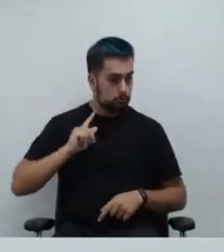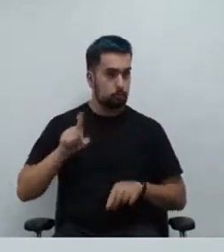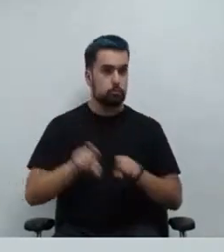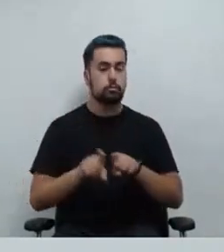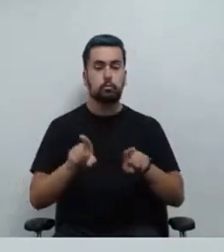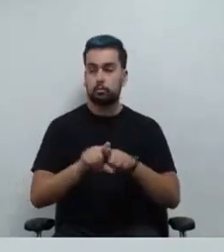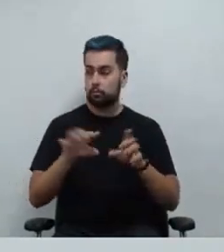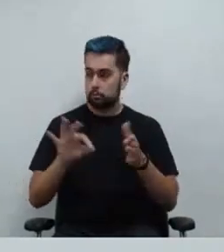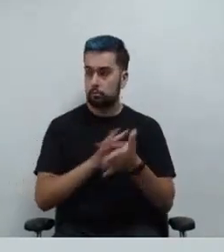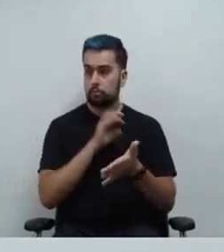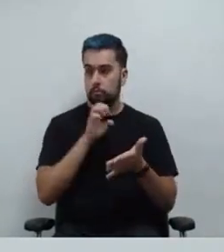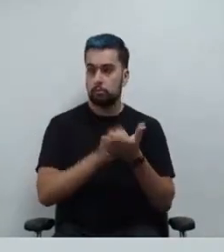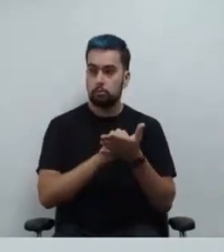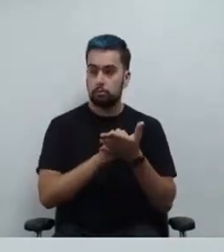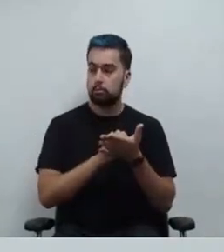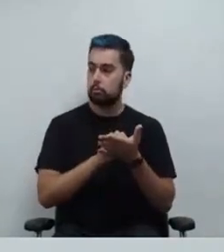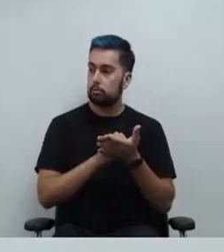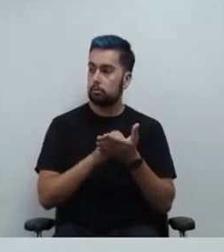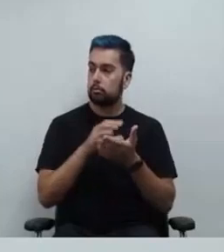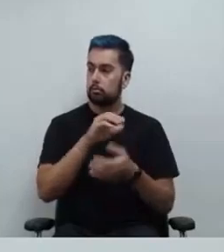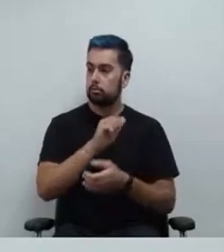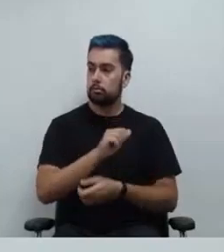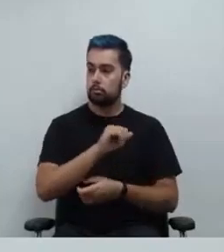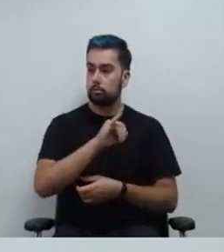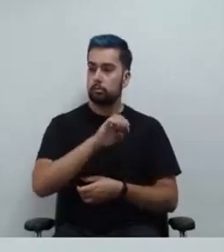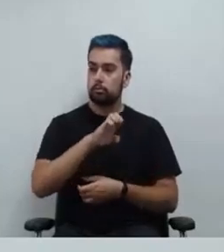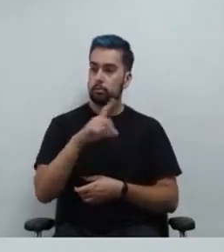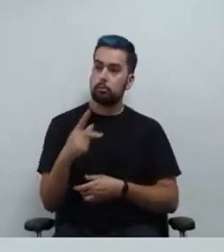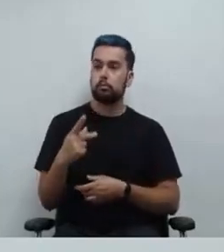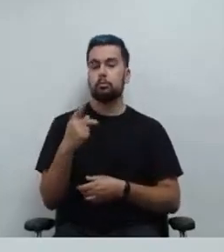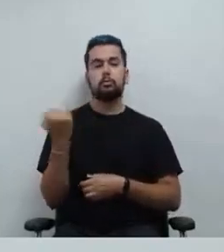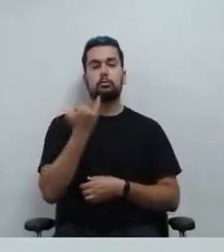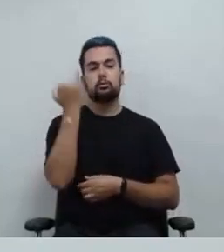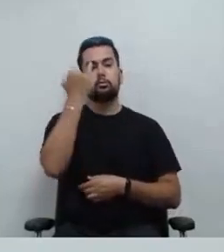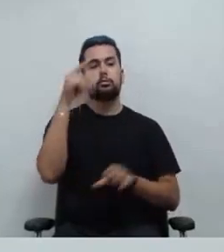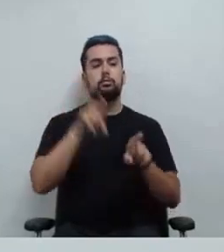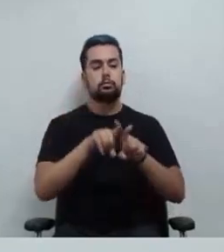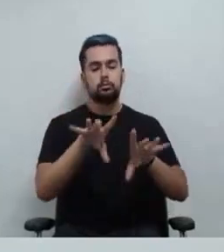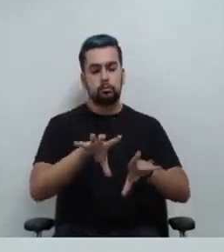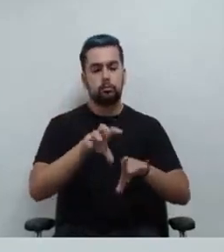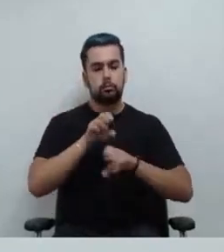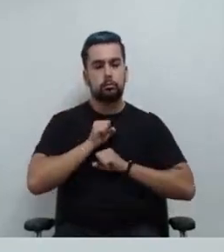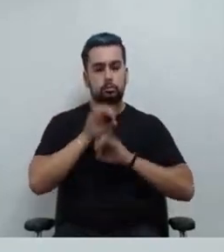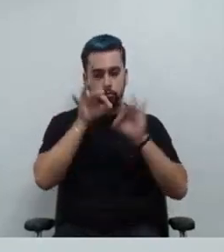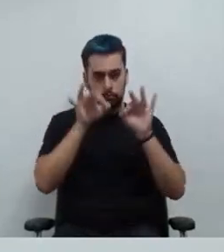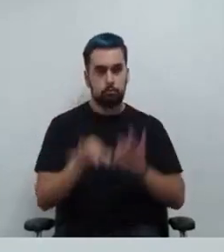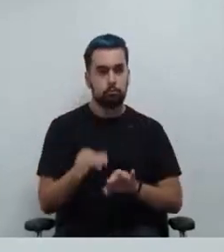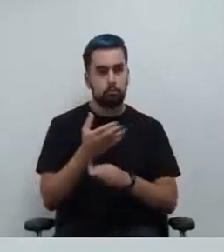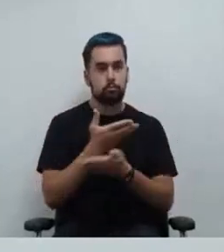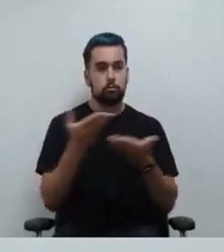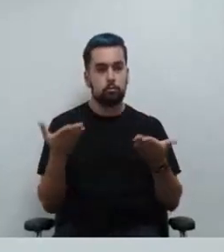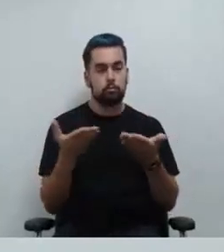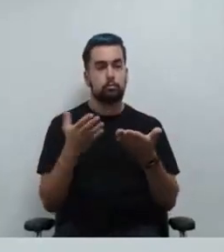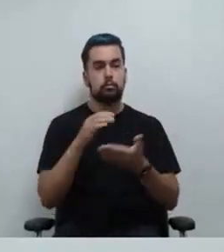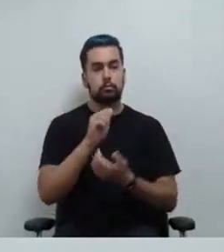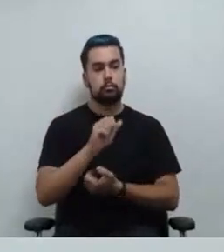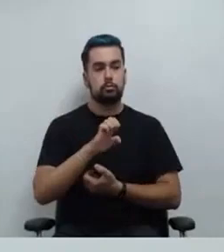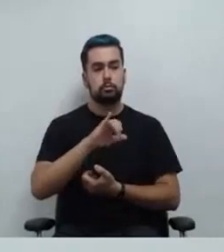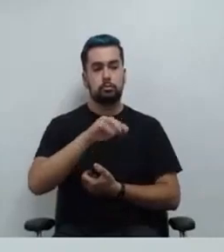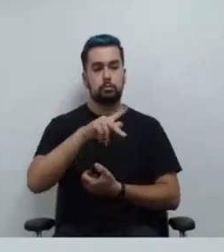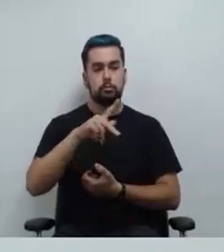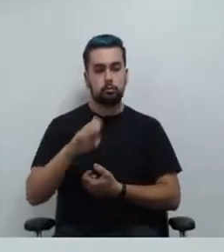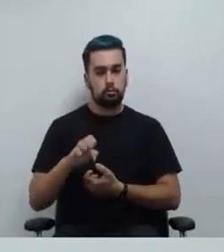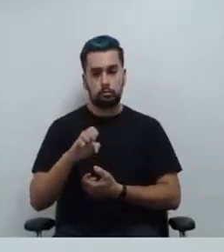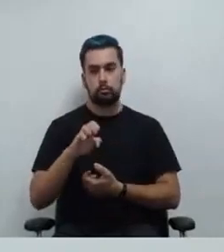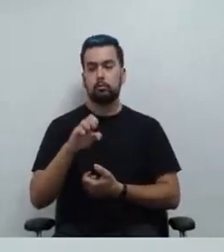a se inscreverem na CAEP é muito importante, justamente para esse acolhimento adequado dos colegas. A CAEP tem um papel fundamental